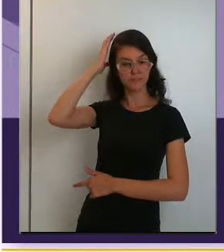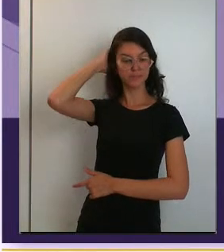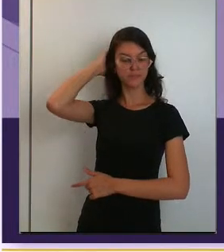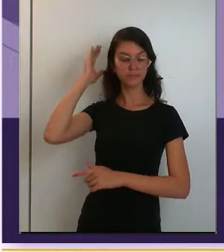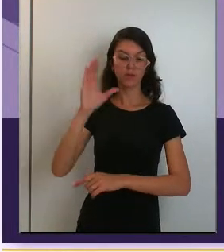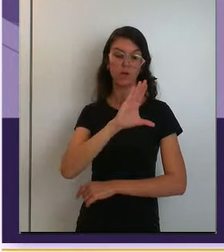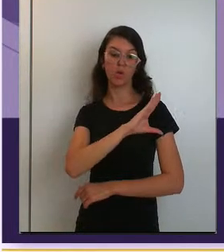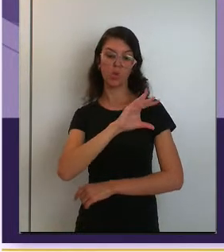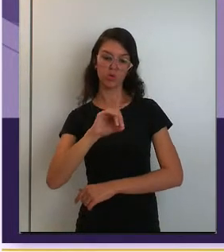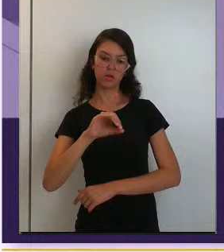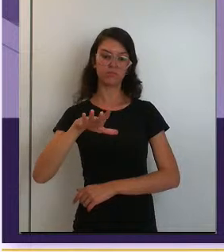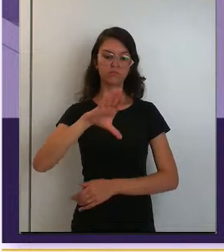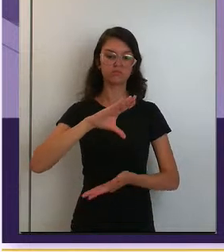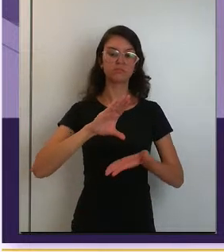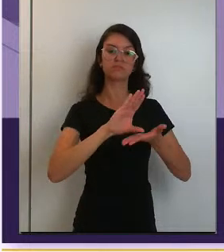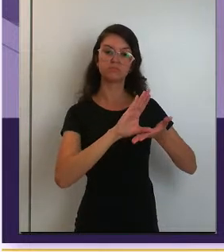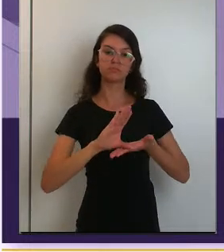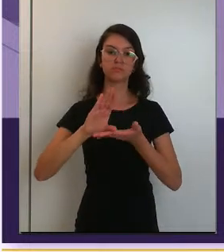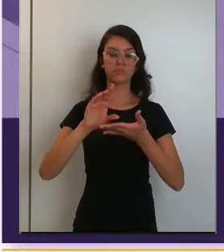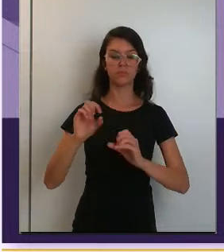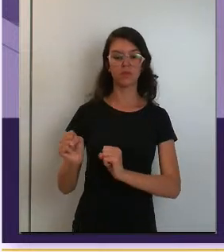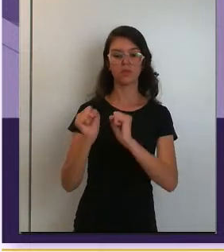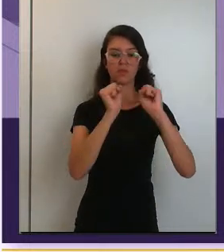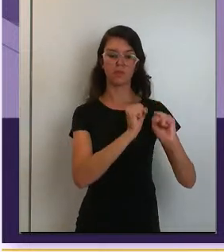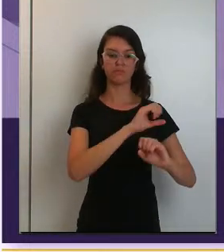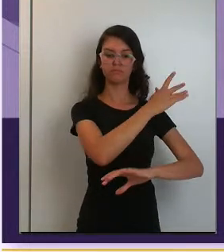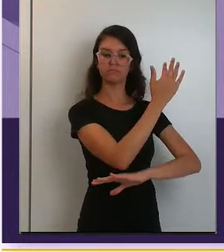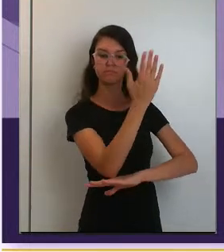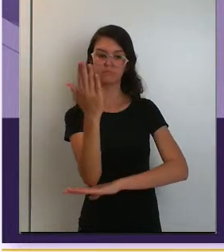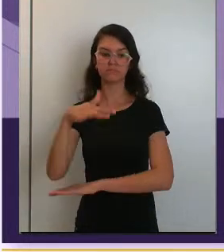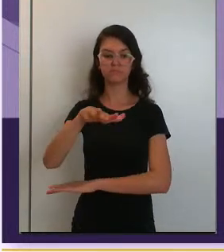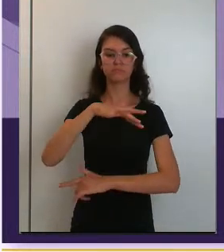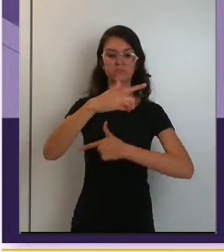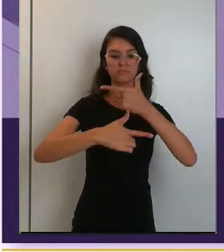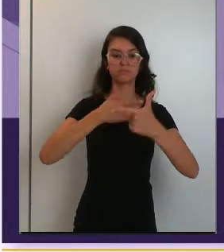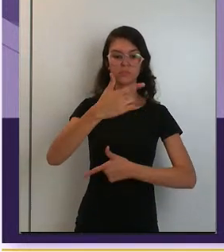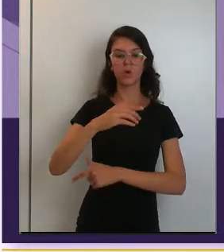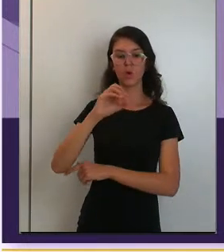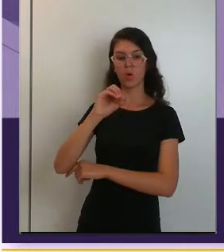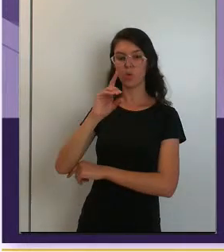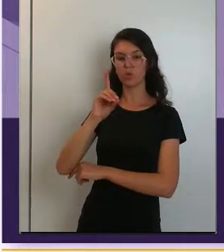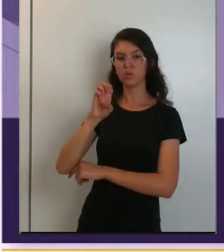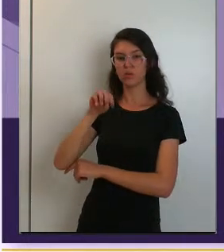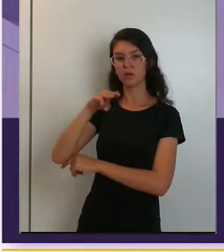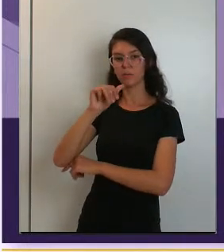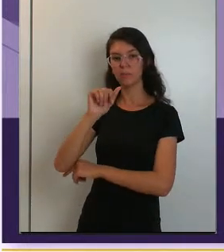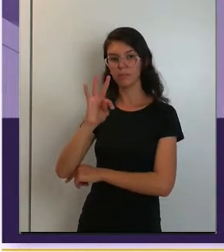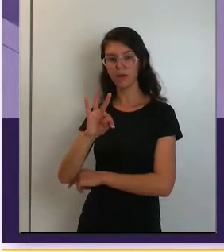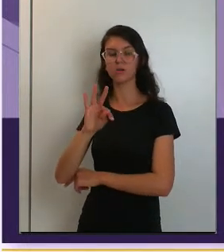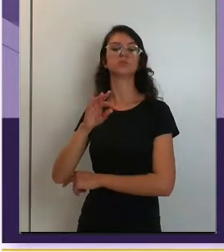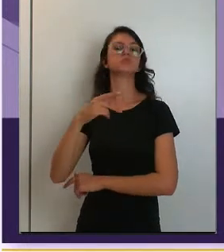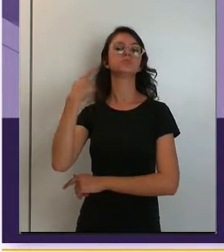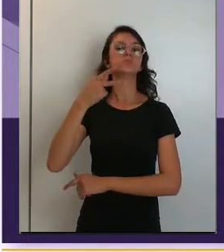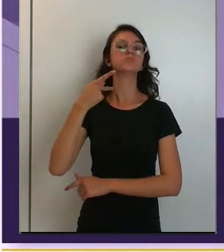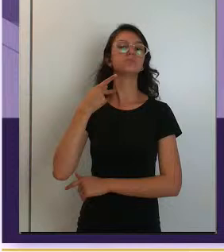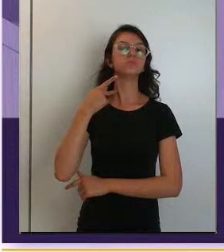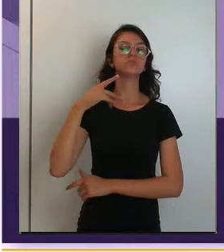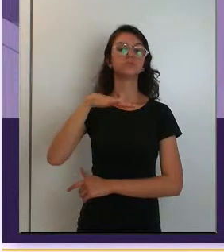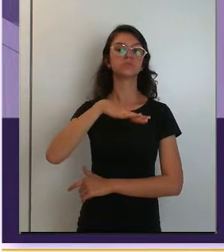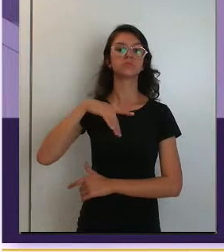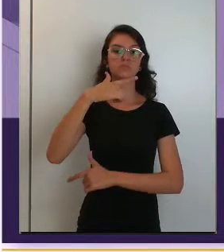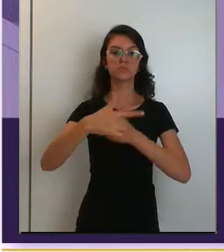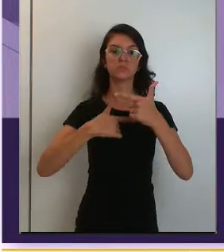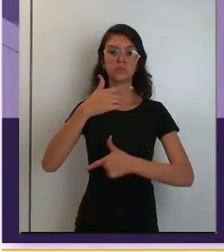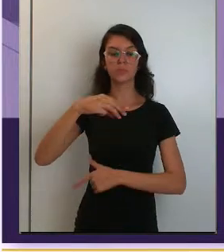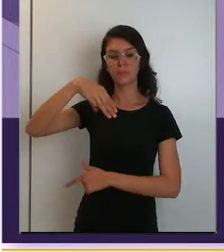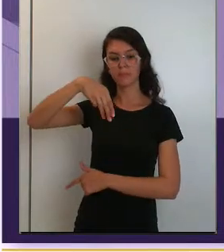da Coordenadoria Nacional de Defesa do Meio Ambiente de Trabalho, CODEMATE, a Procuradora Regional do Trabalho, Márcia